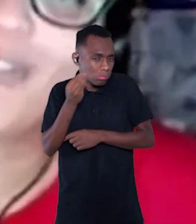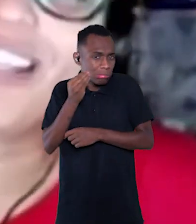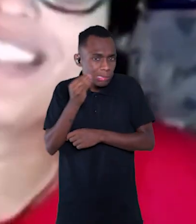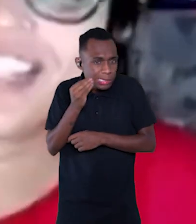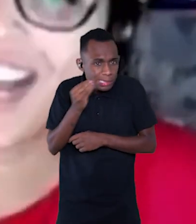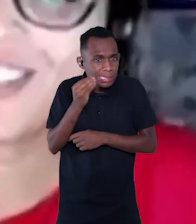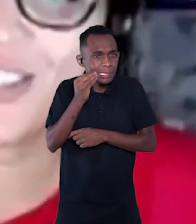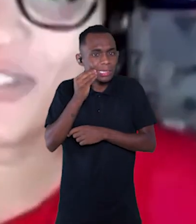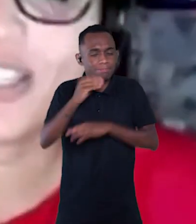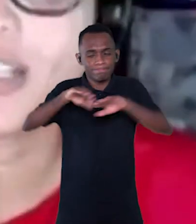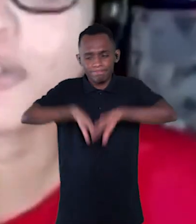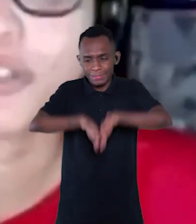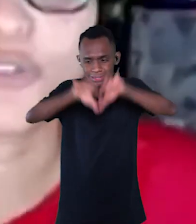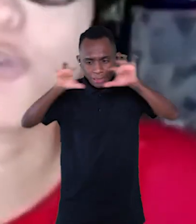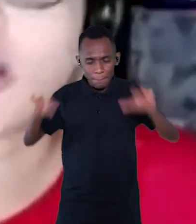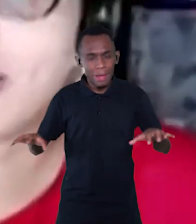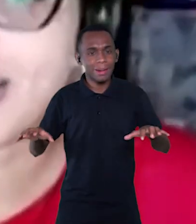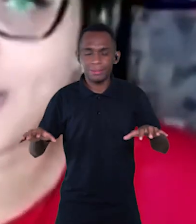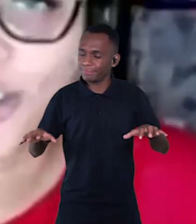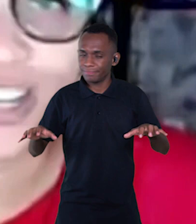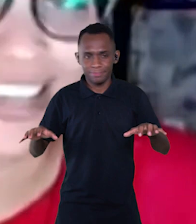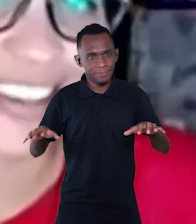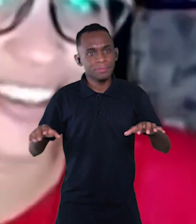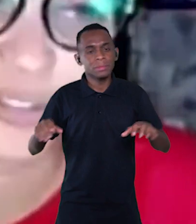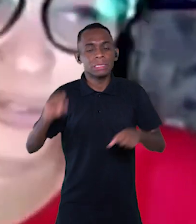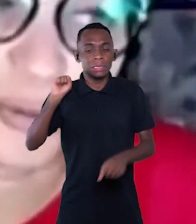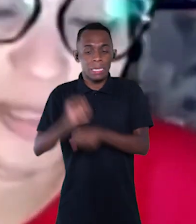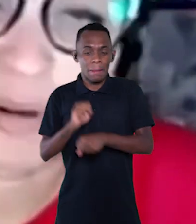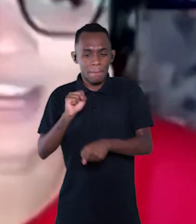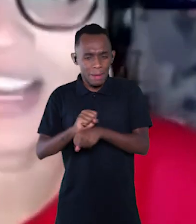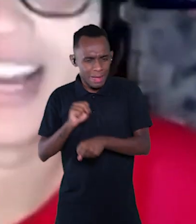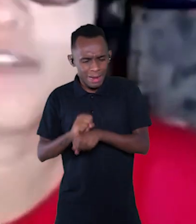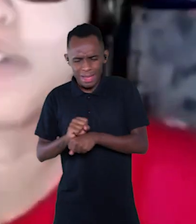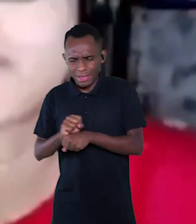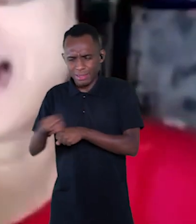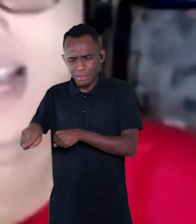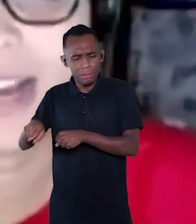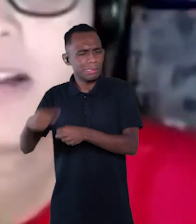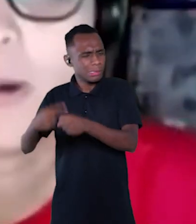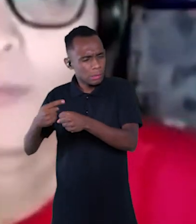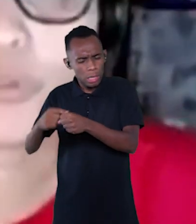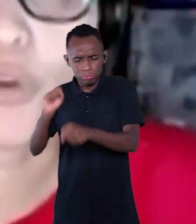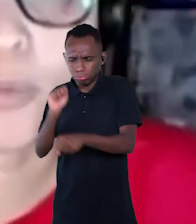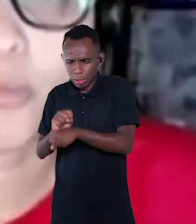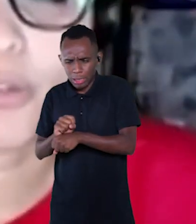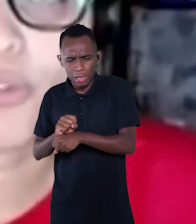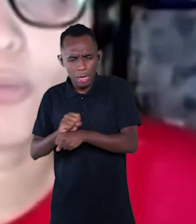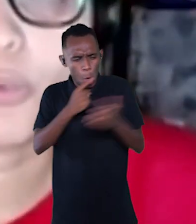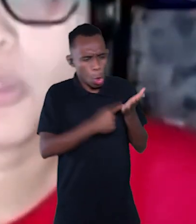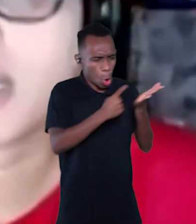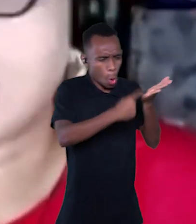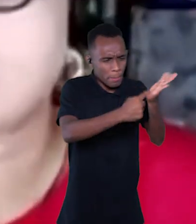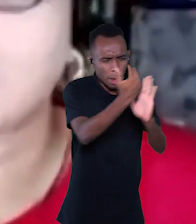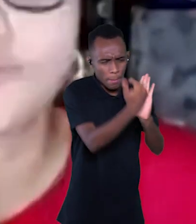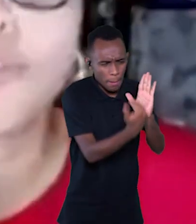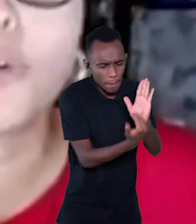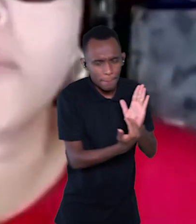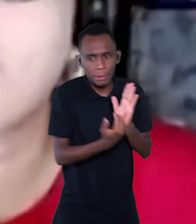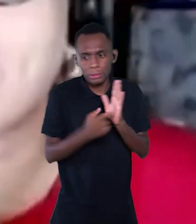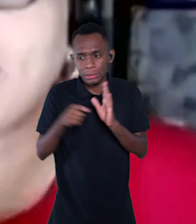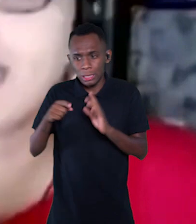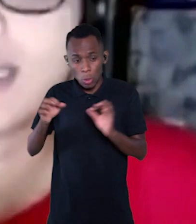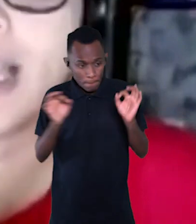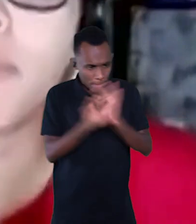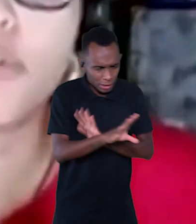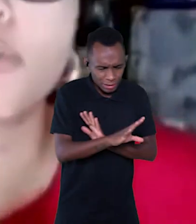me desvencilhar disso, dizer, não, gente, eu vou ficar mais quietinha aqui, eu não vou mais para BH, eu vou desmarcar os compromissos de música, aquilo foi